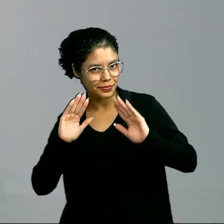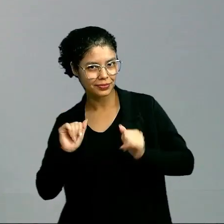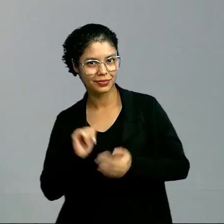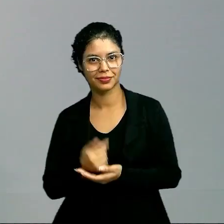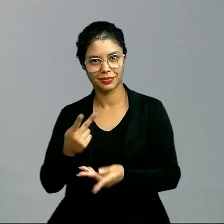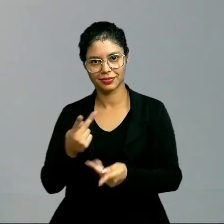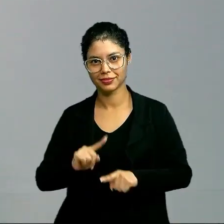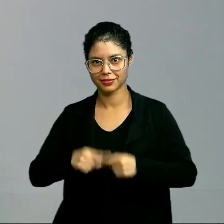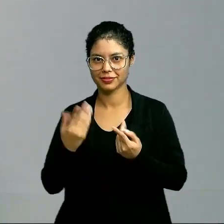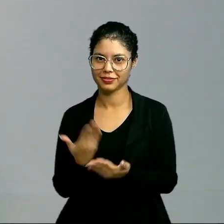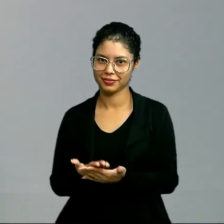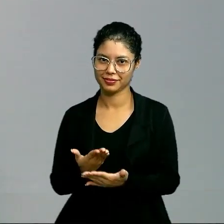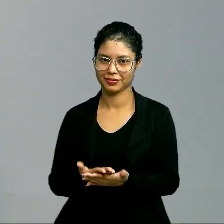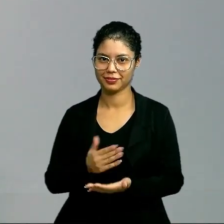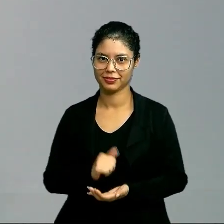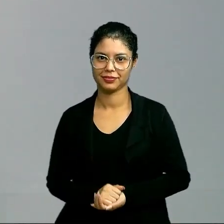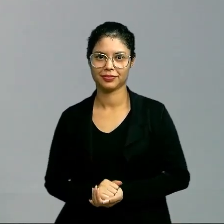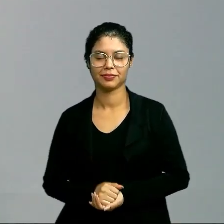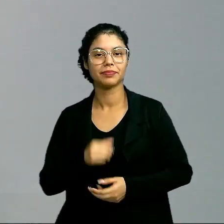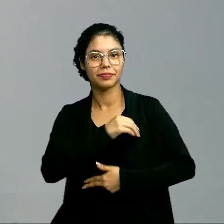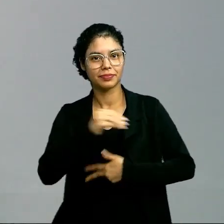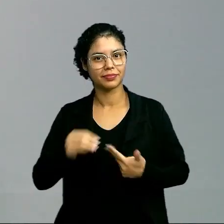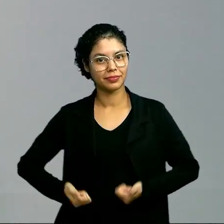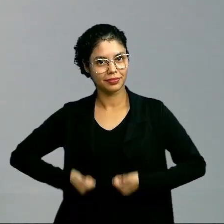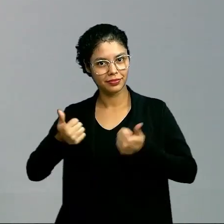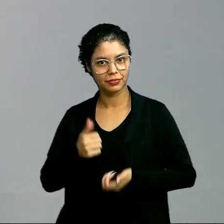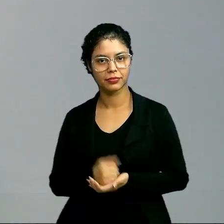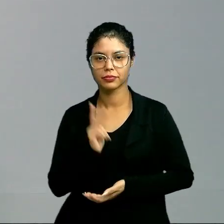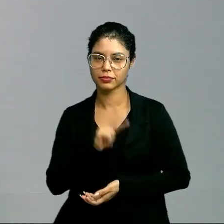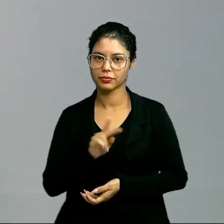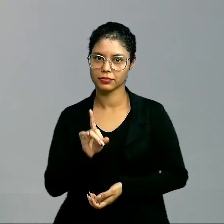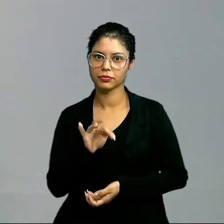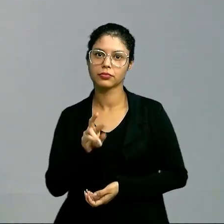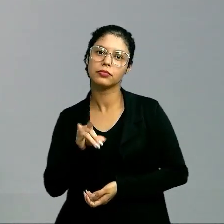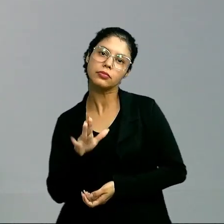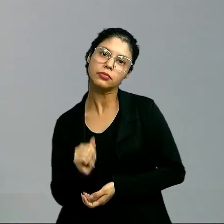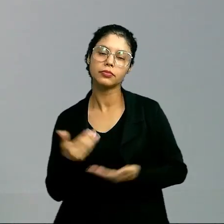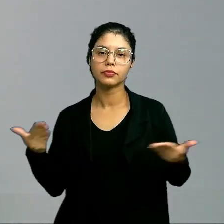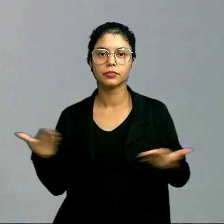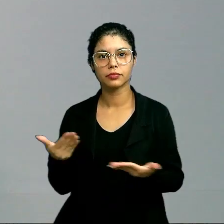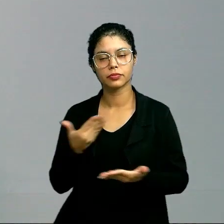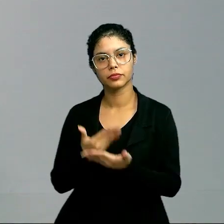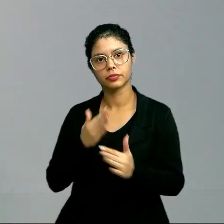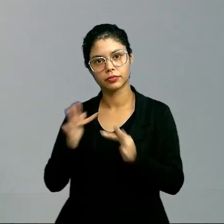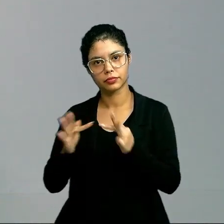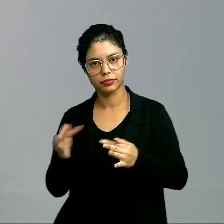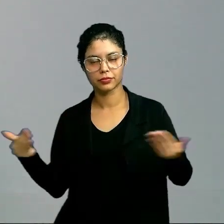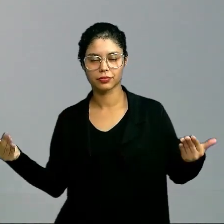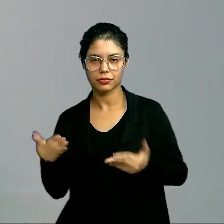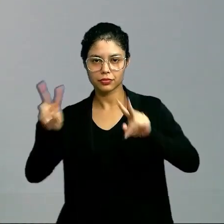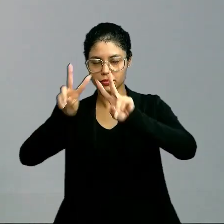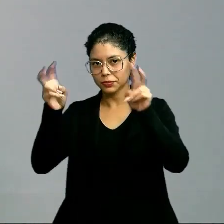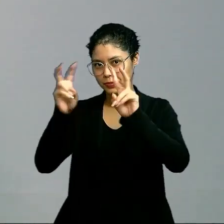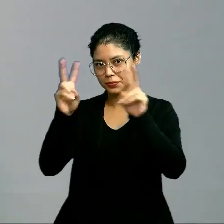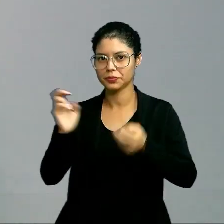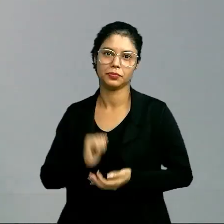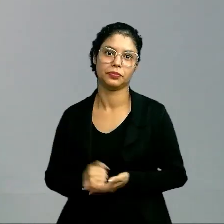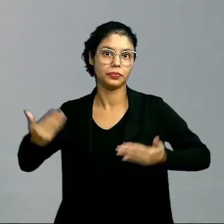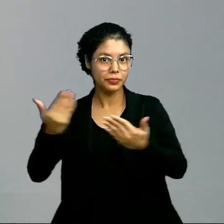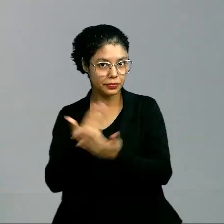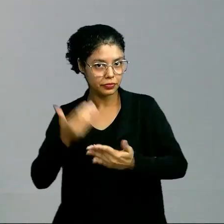Olá, seja bem-vindo a mais uma aula do Pré-ENEM Legal. Sou o professor Douglas e na aula de Física de hoje vamos falar